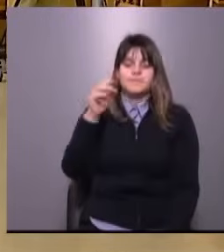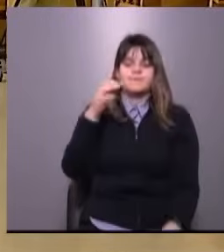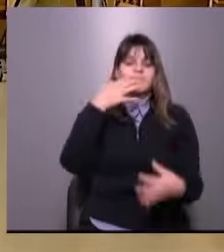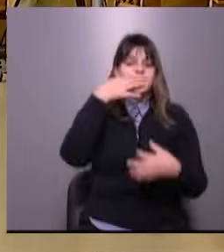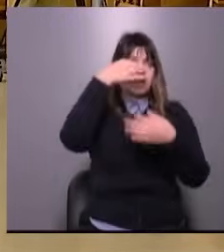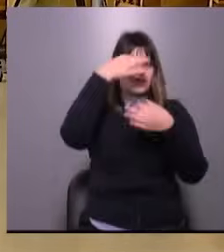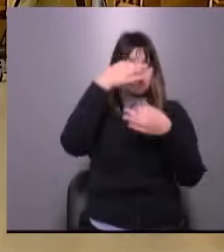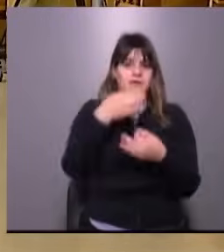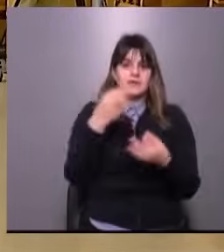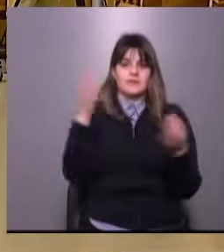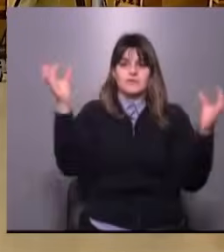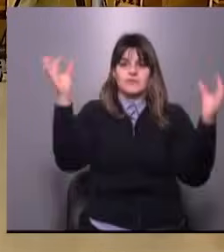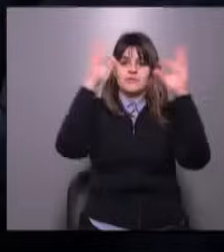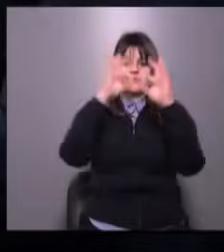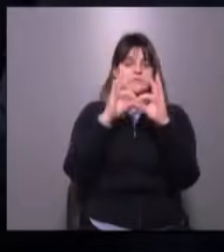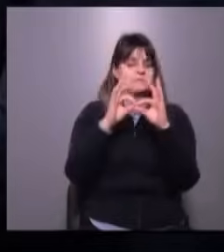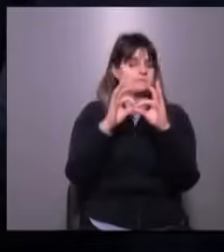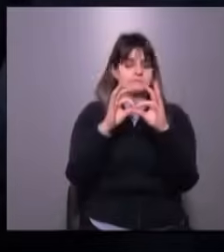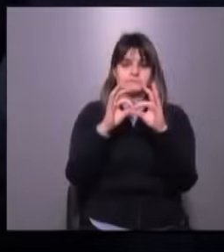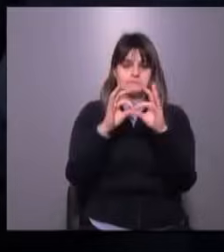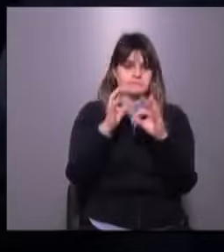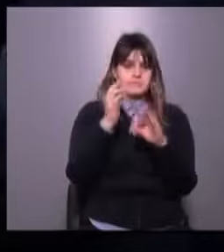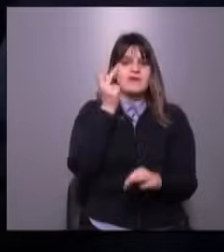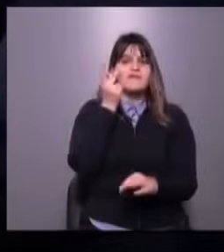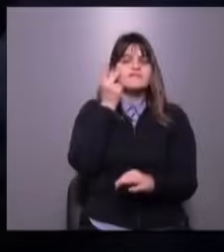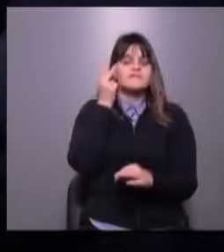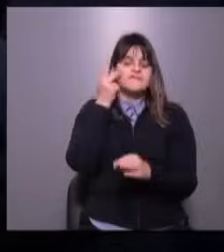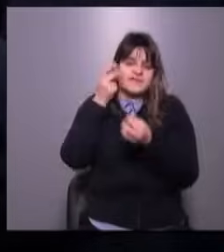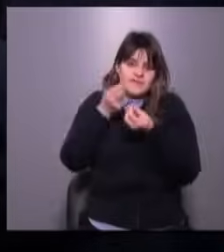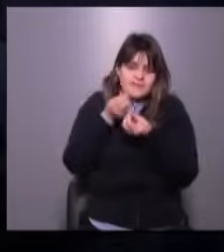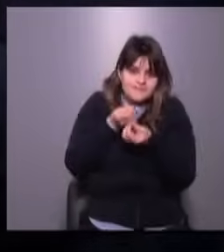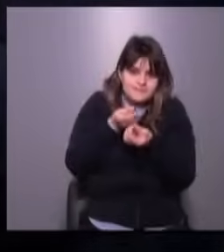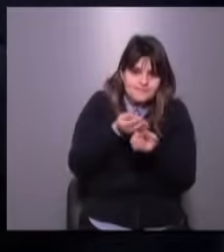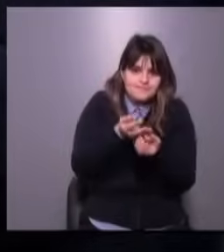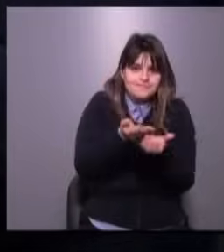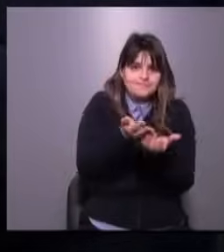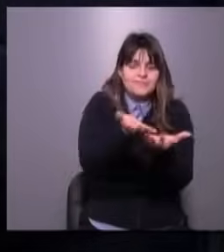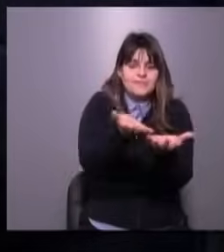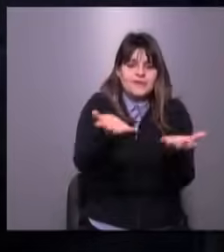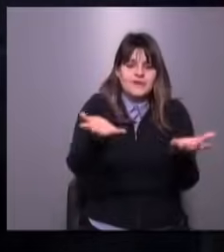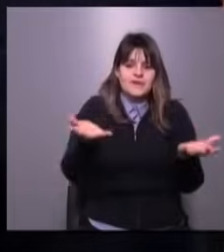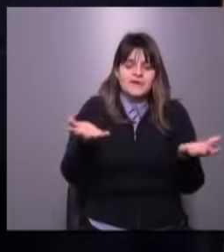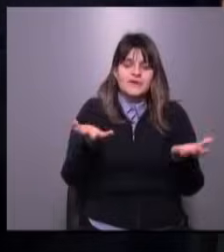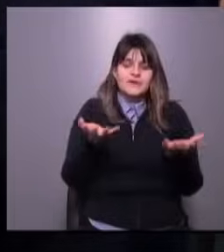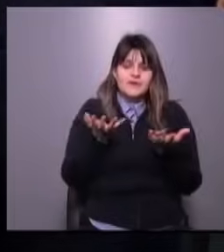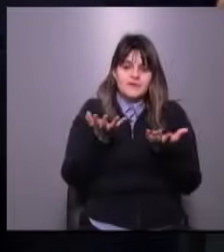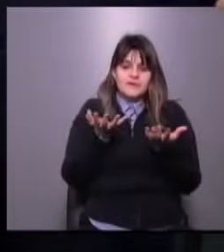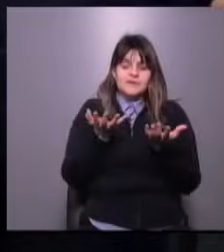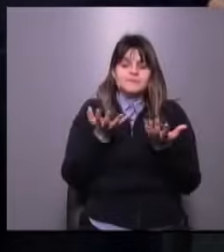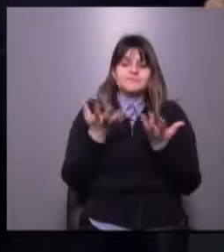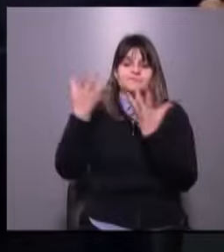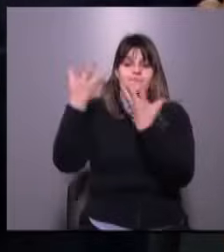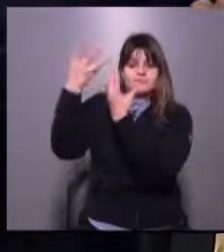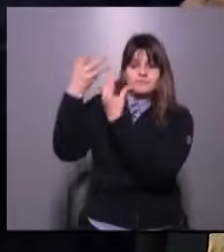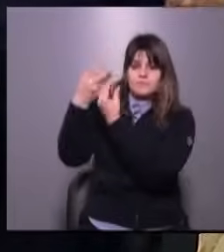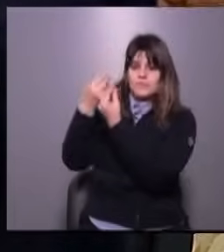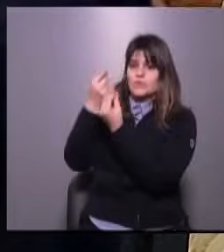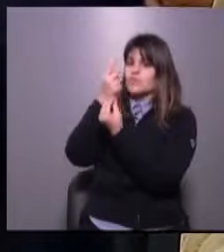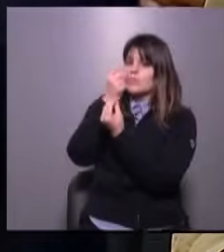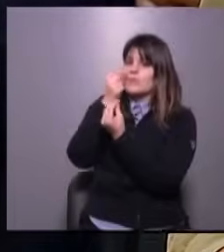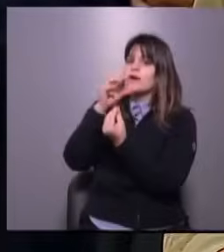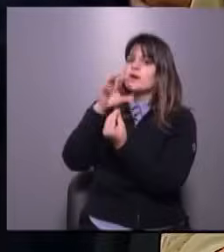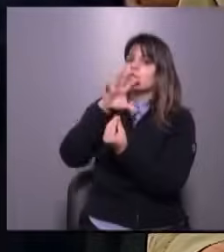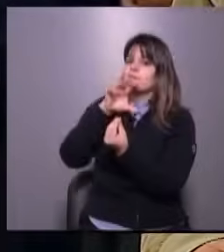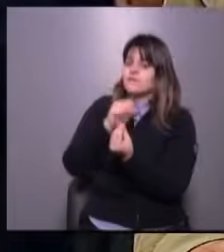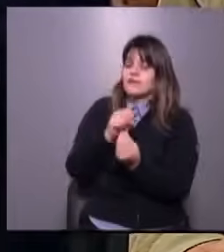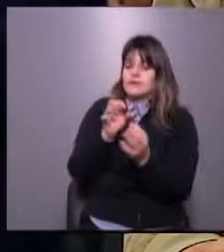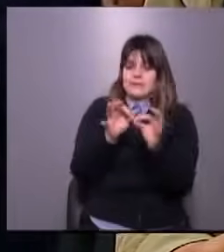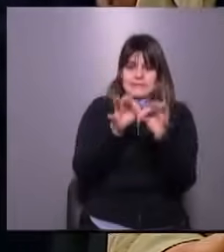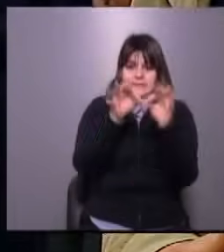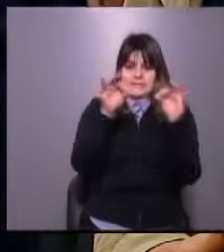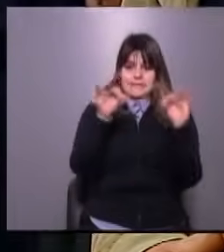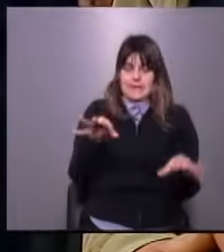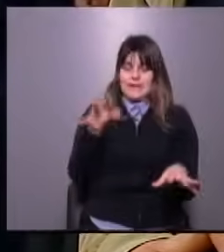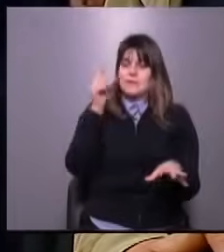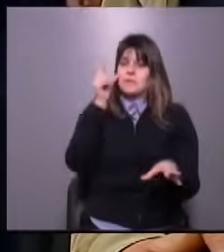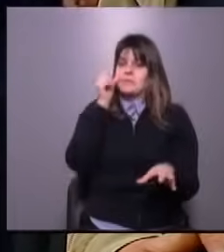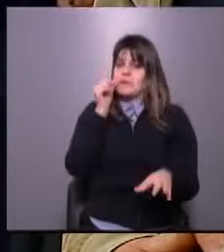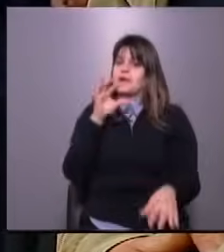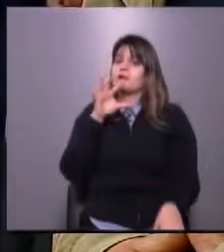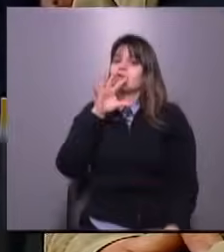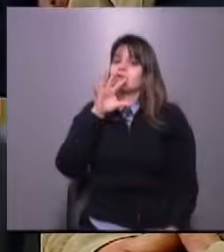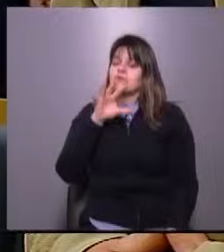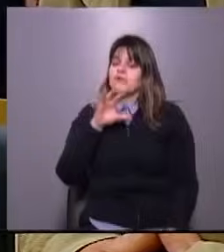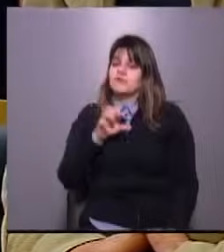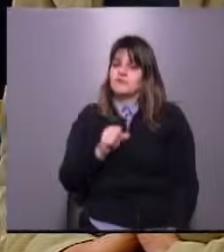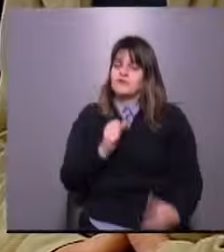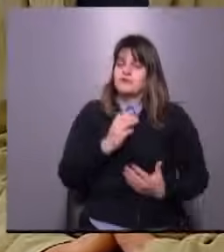não terá fim. Creio no Espírito Santo, Senhor, que dá vida, procede do Pai e do